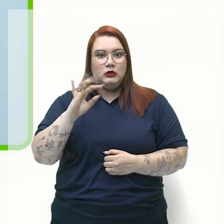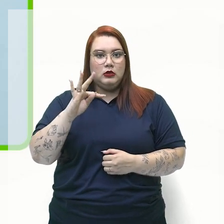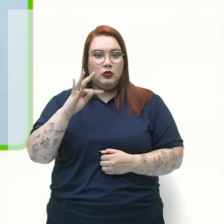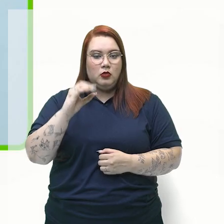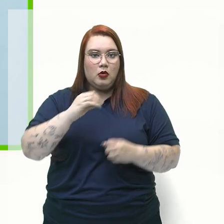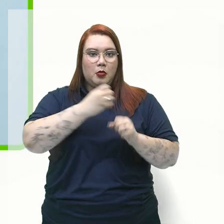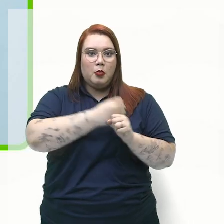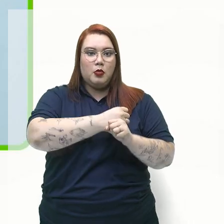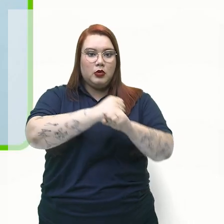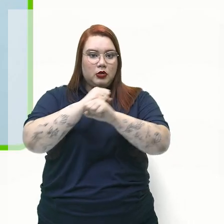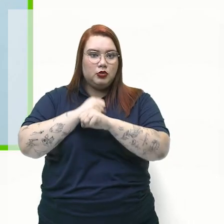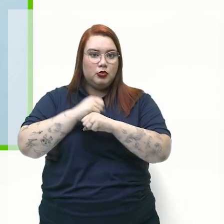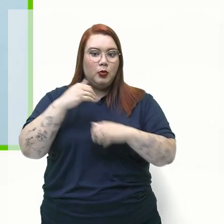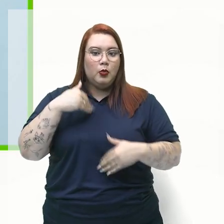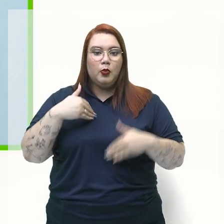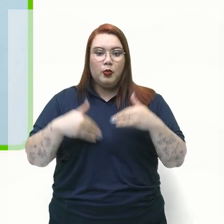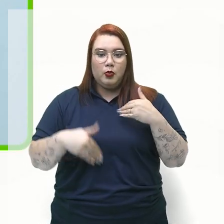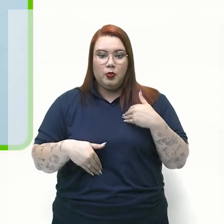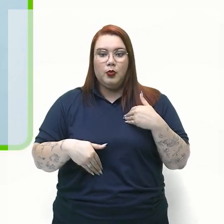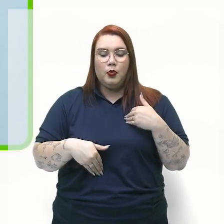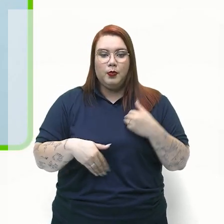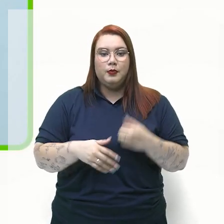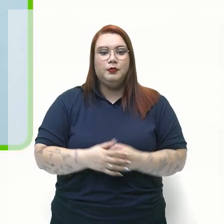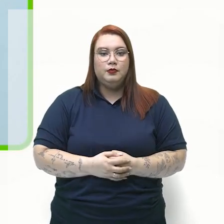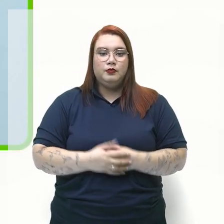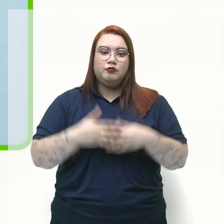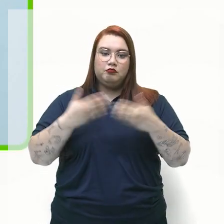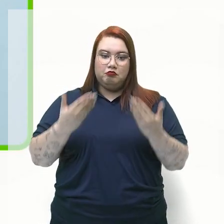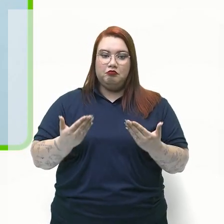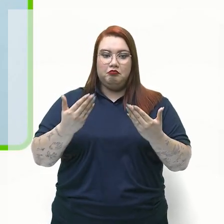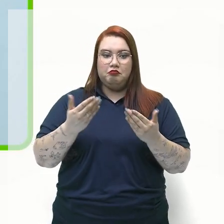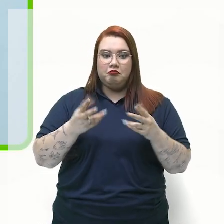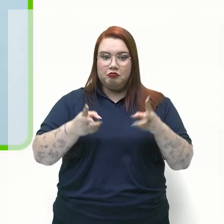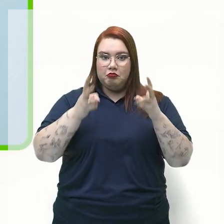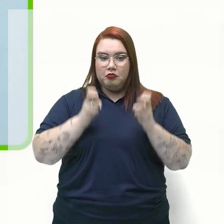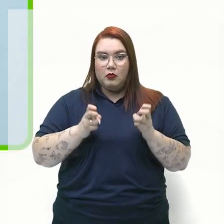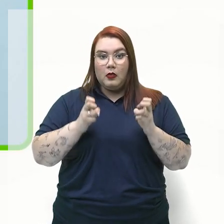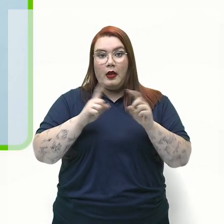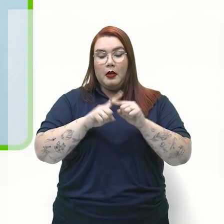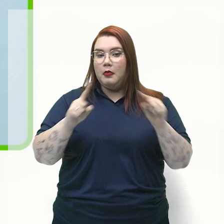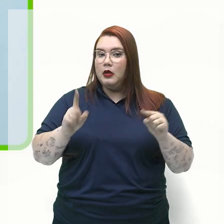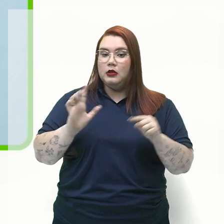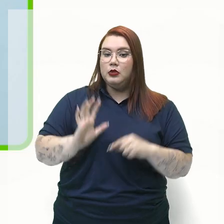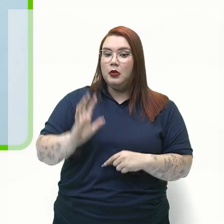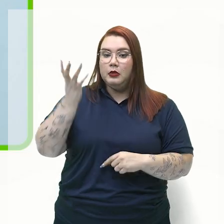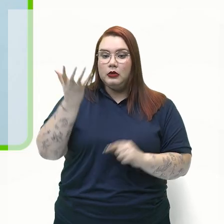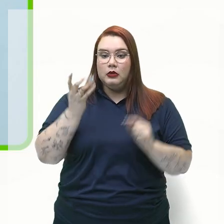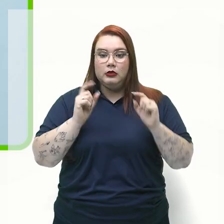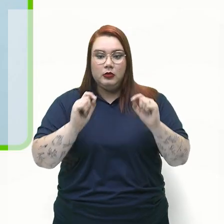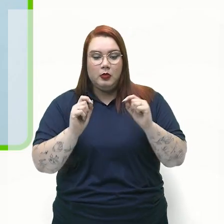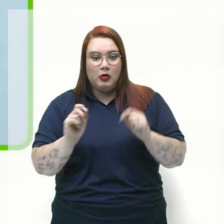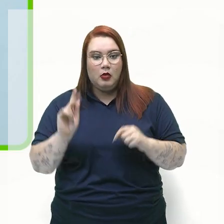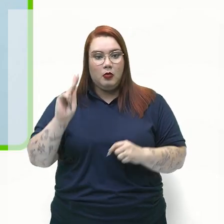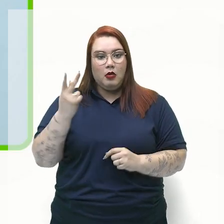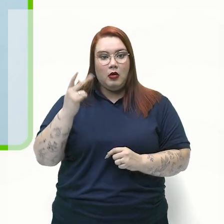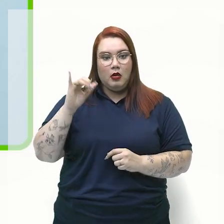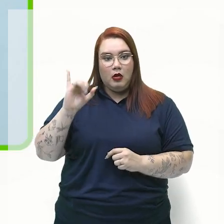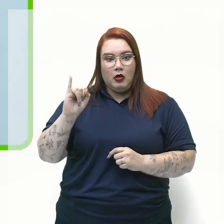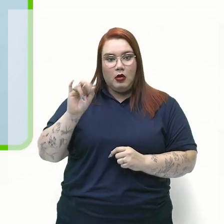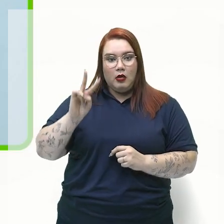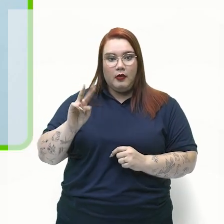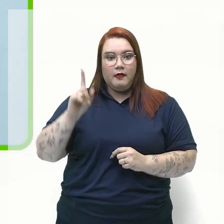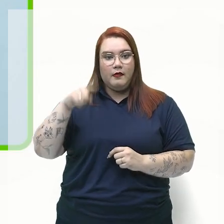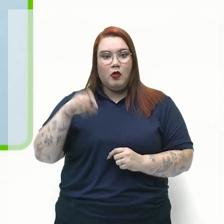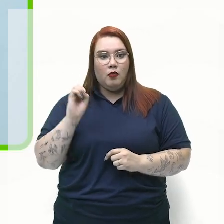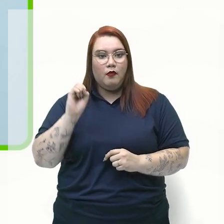contra invasores, contra micro-organismos como vírus e bactérias. Só o que acontece, né? O HIV, que é esse